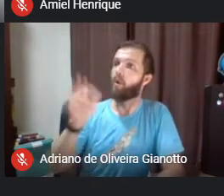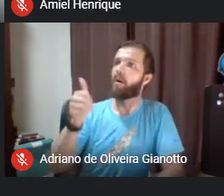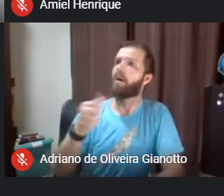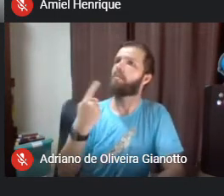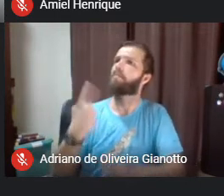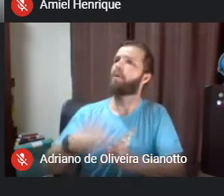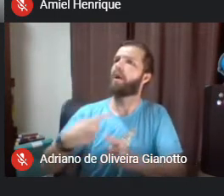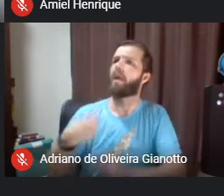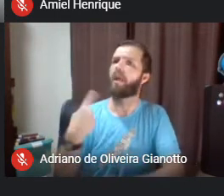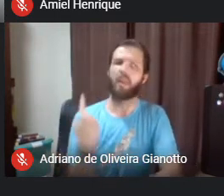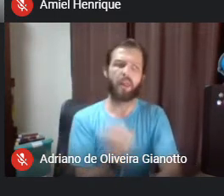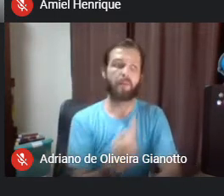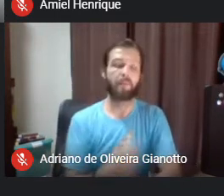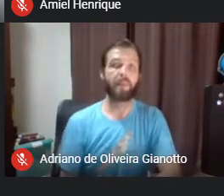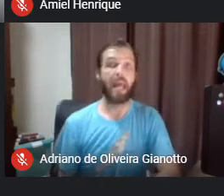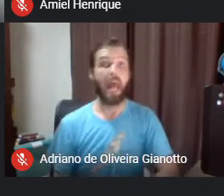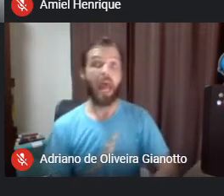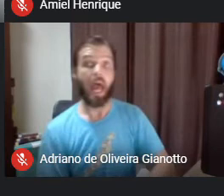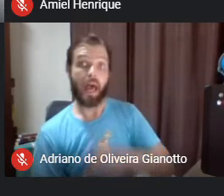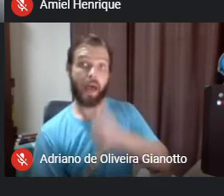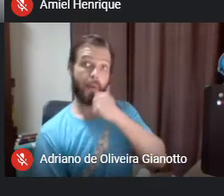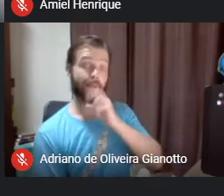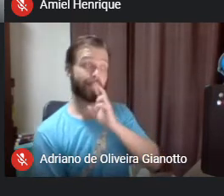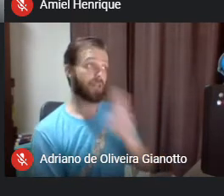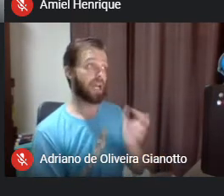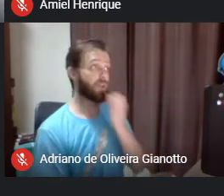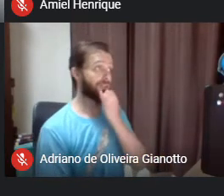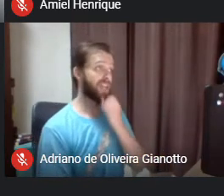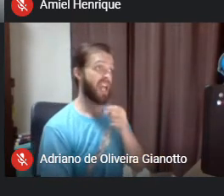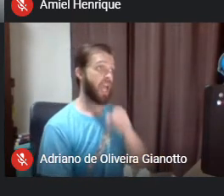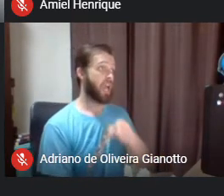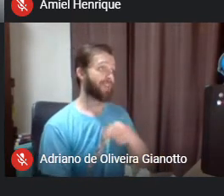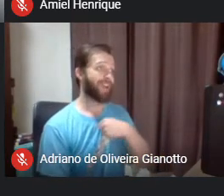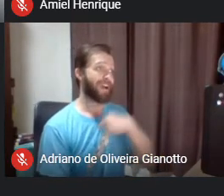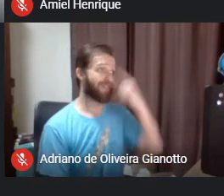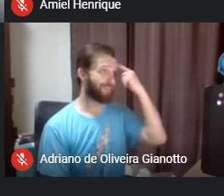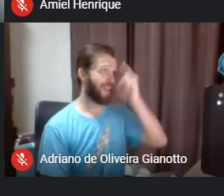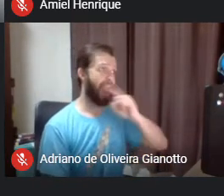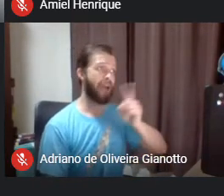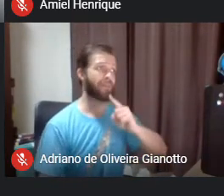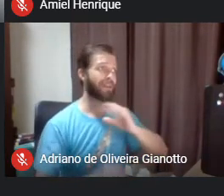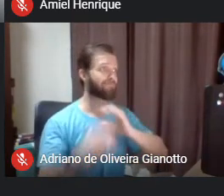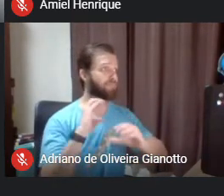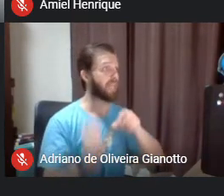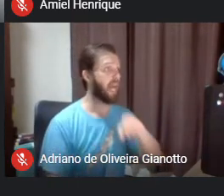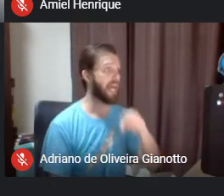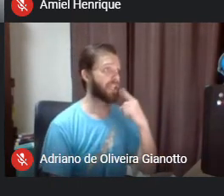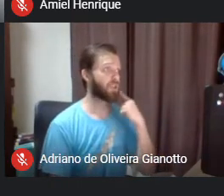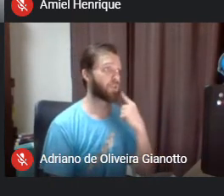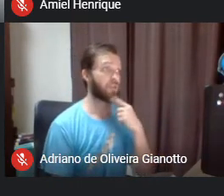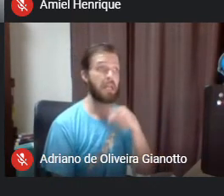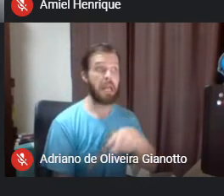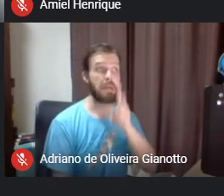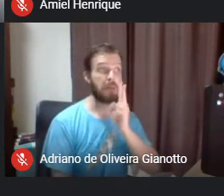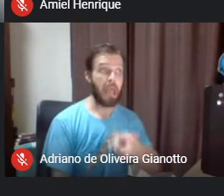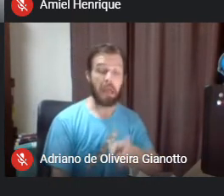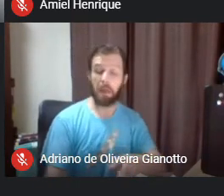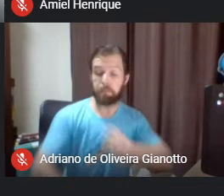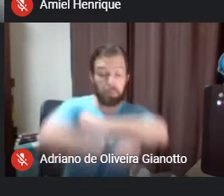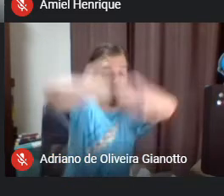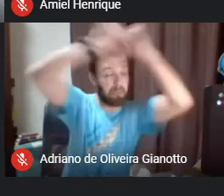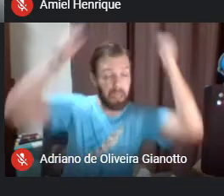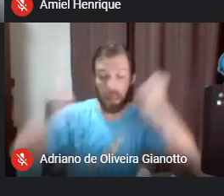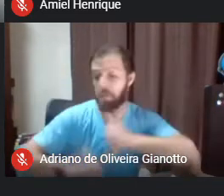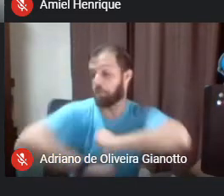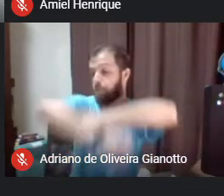E veio, né, lá a mãe e falou assim, olha, eu gostaria de saber por que aquela criança está sozinha ali. Aí a mãe falou assim, ela não sabe se comunicar,